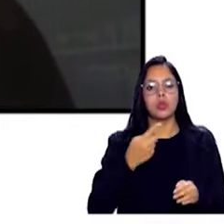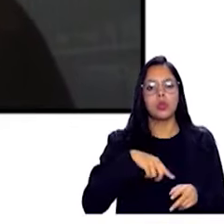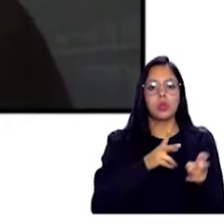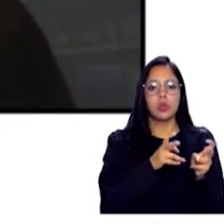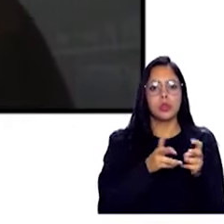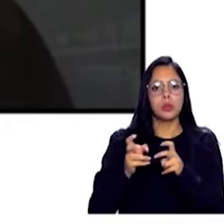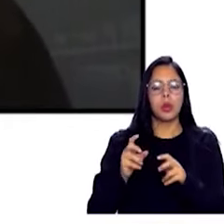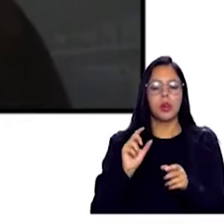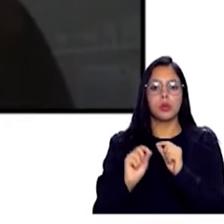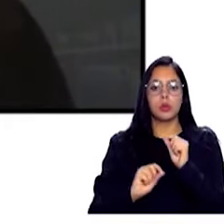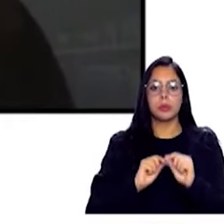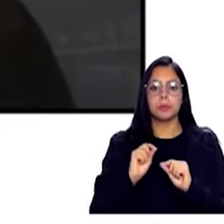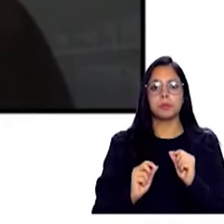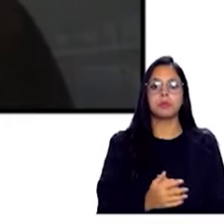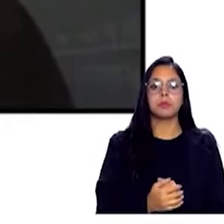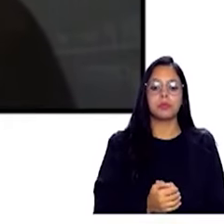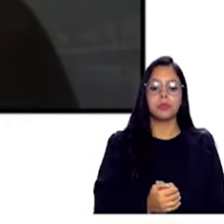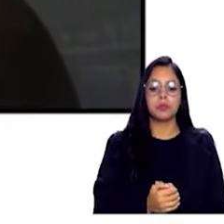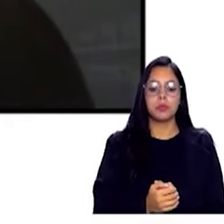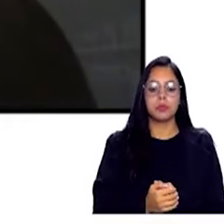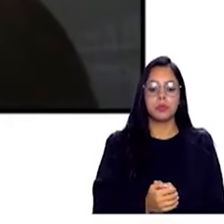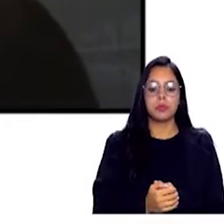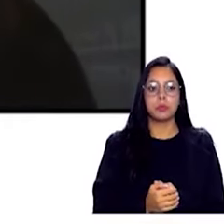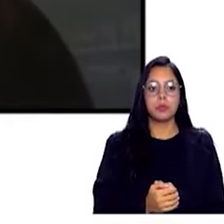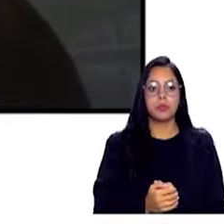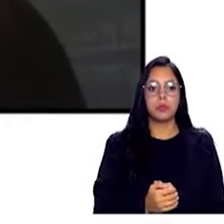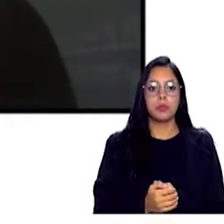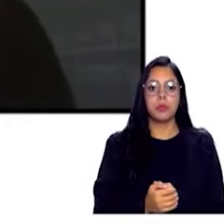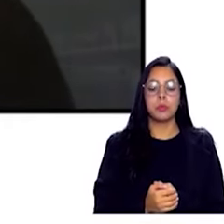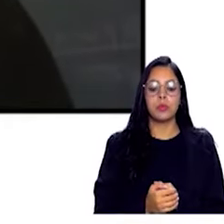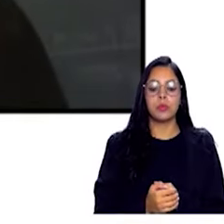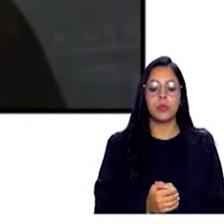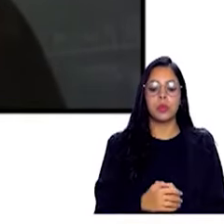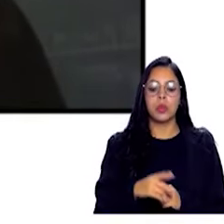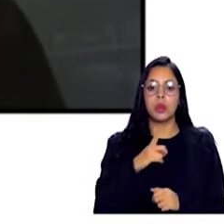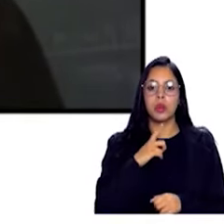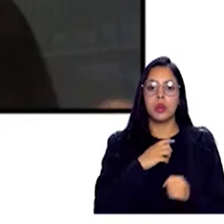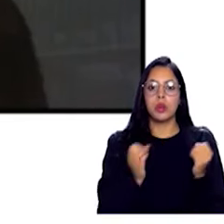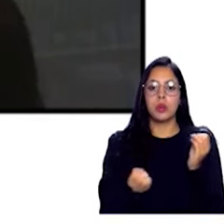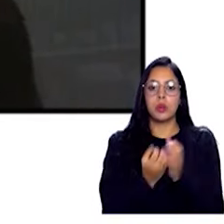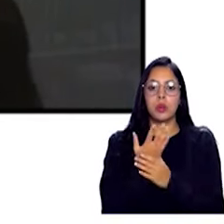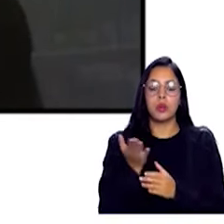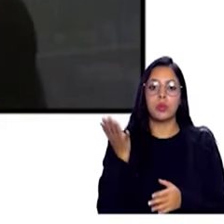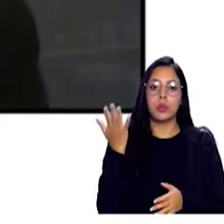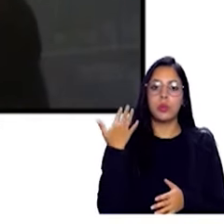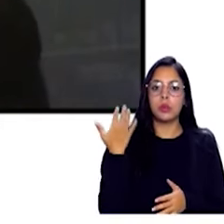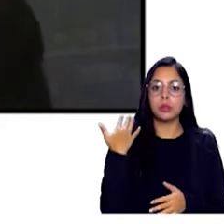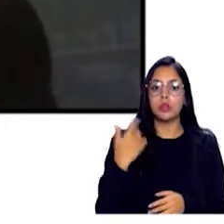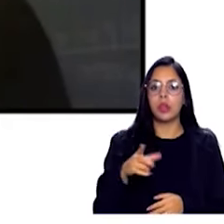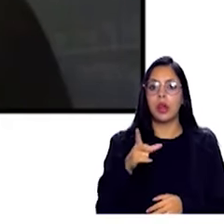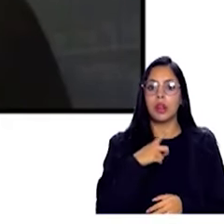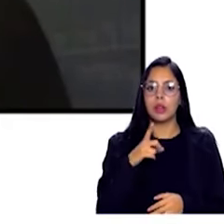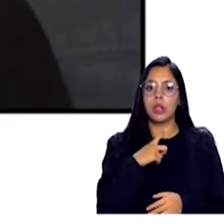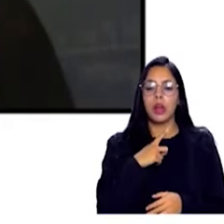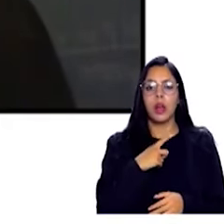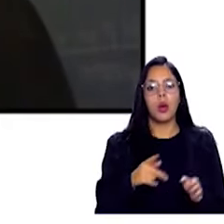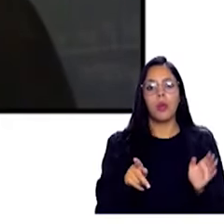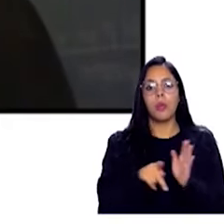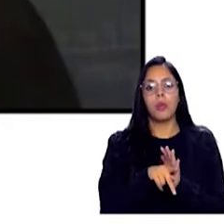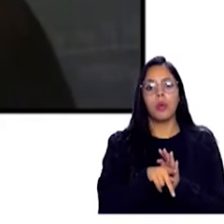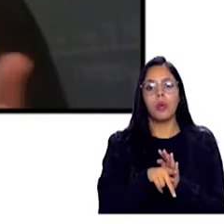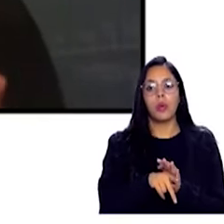eh na verdade com como concebido originariamente envolve uma certa ficção